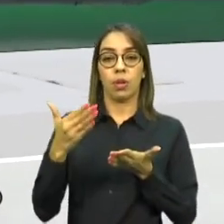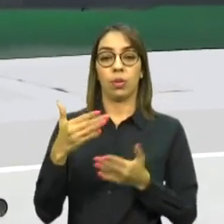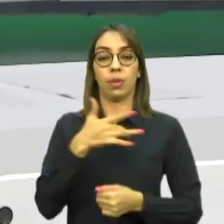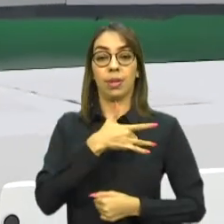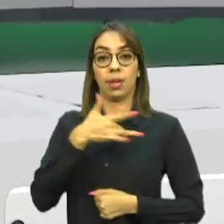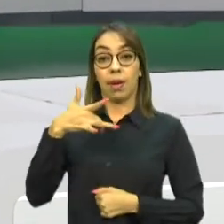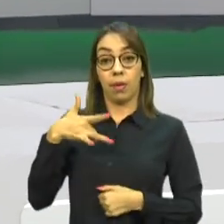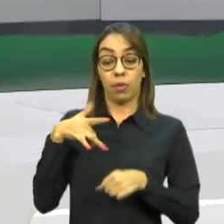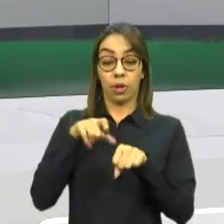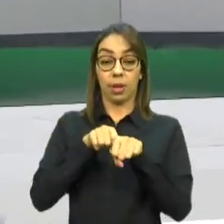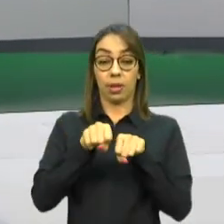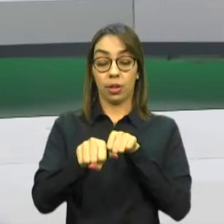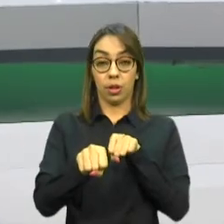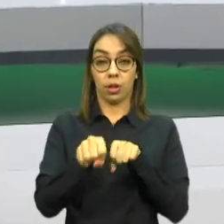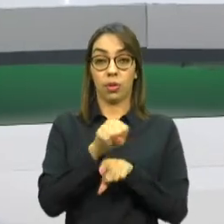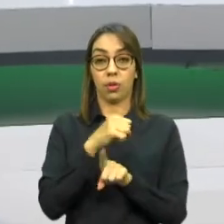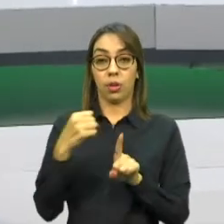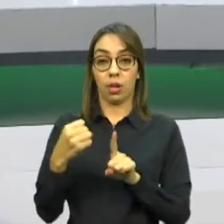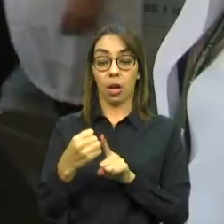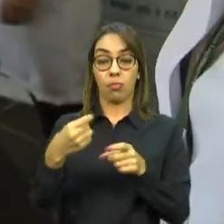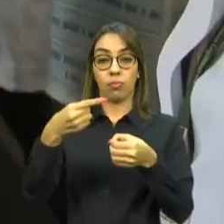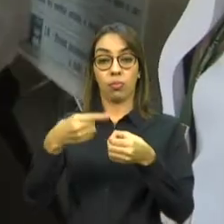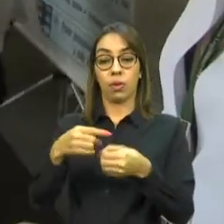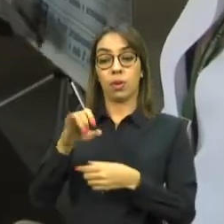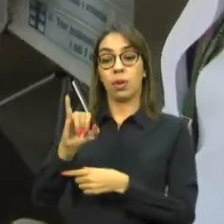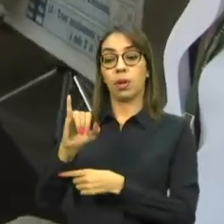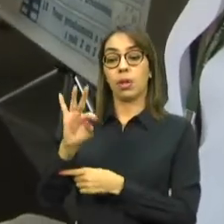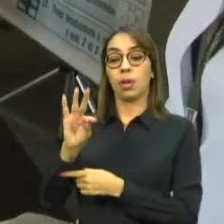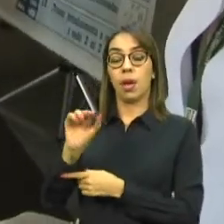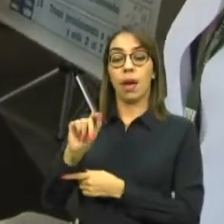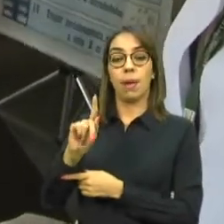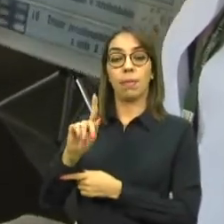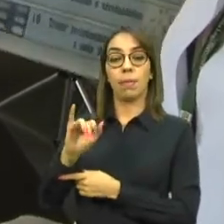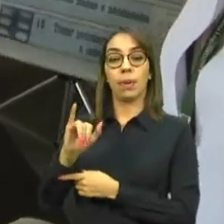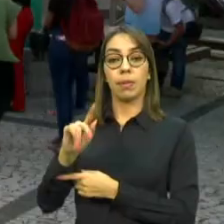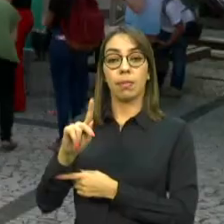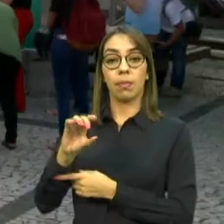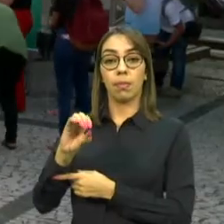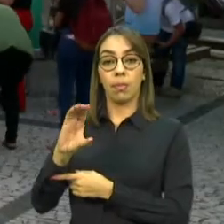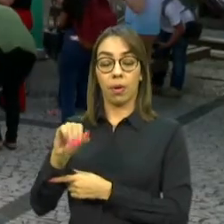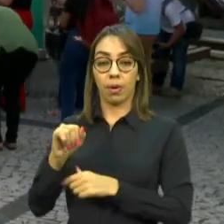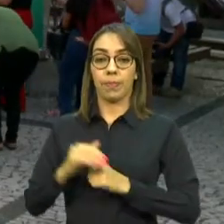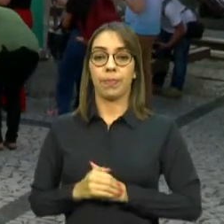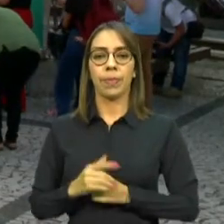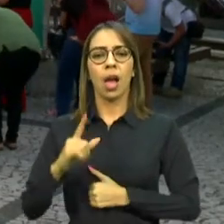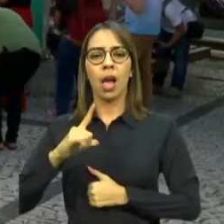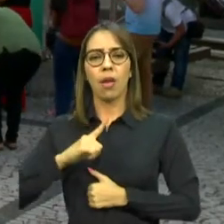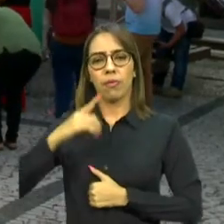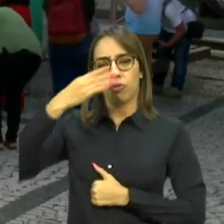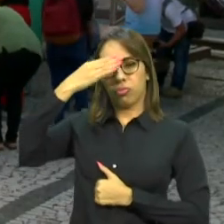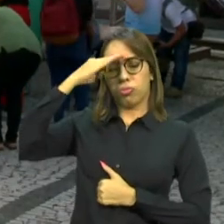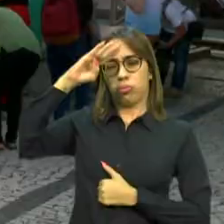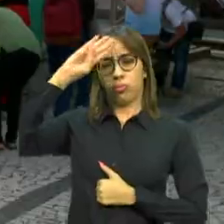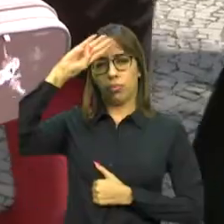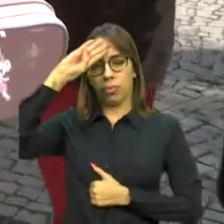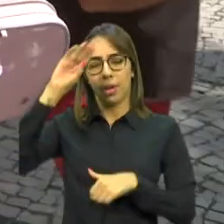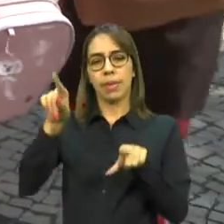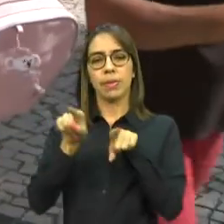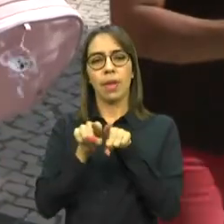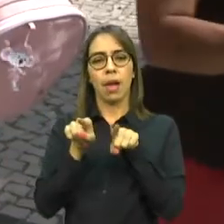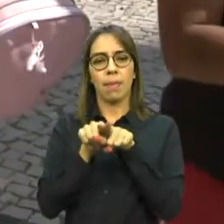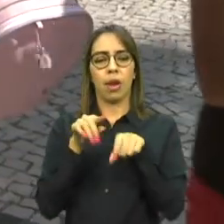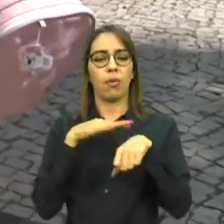no município de Itapipoca. Confira. Além de aferição da temperatura, os profissionais conversaram com moradores e